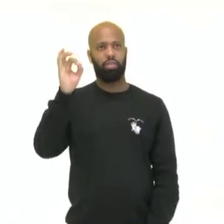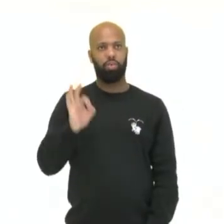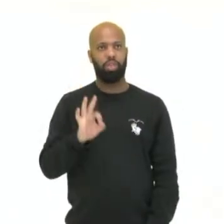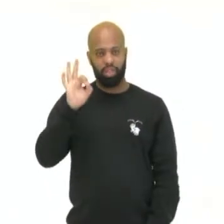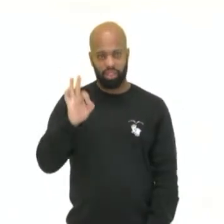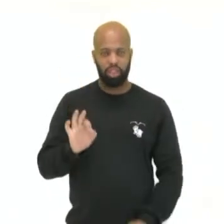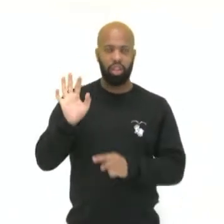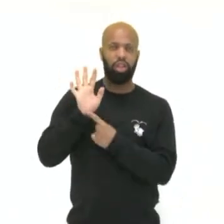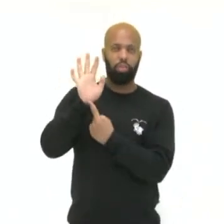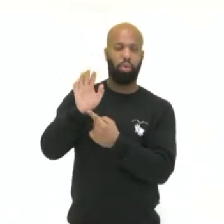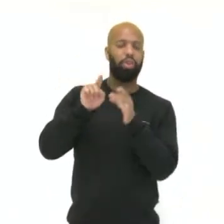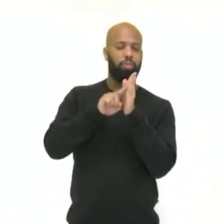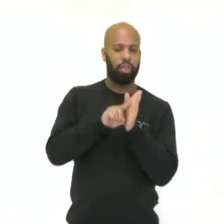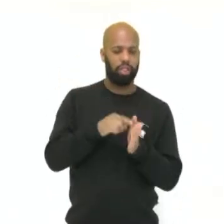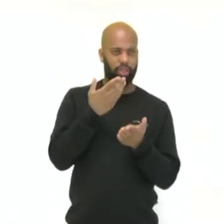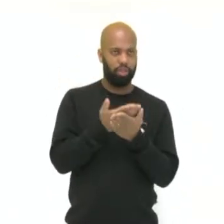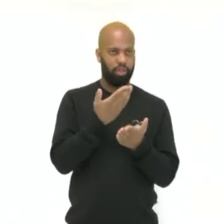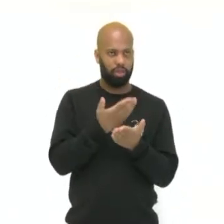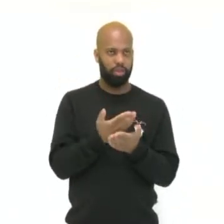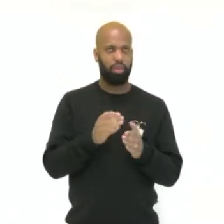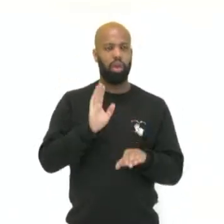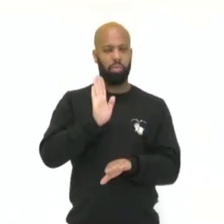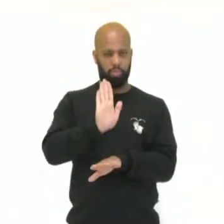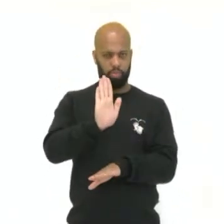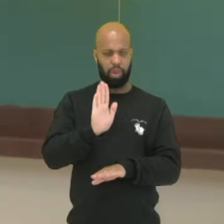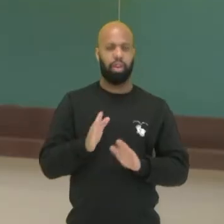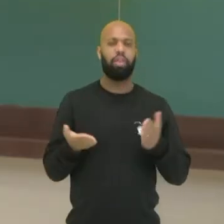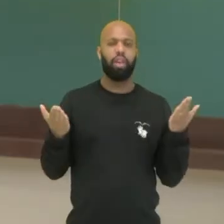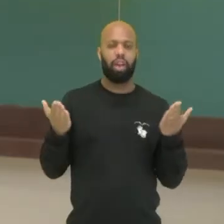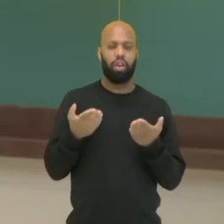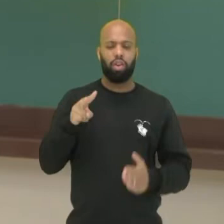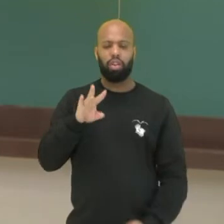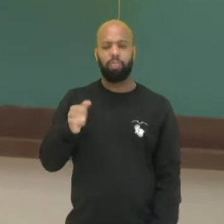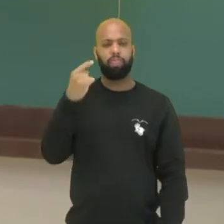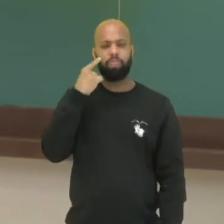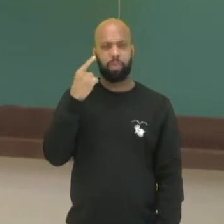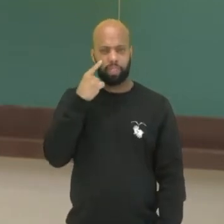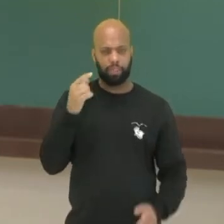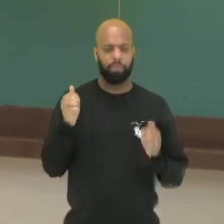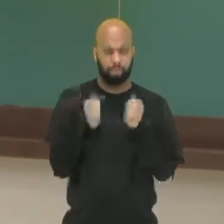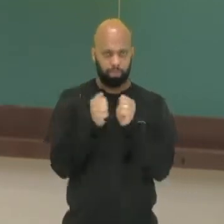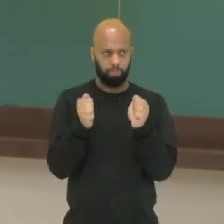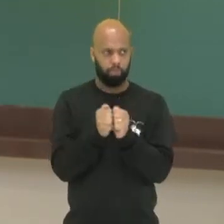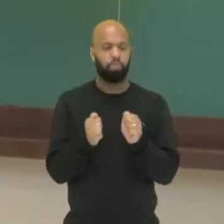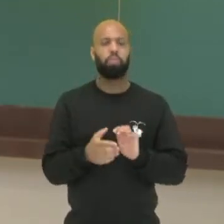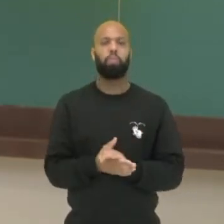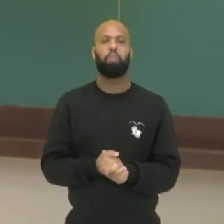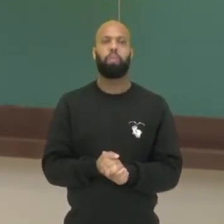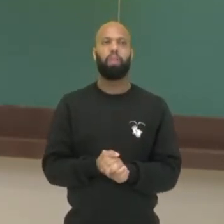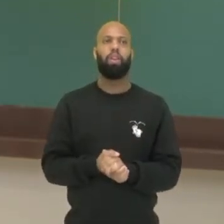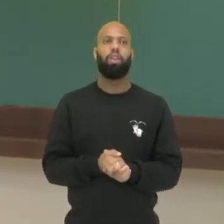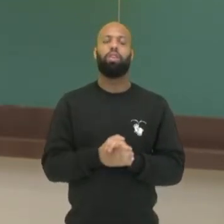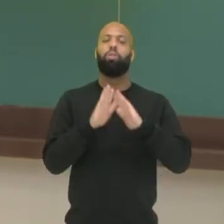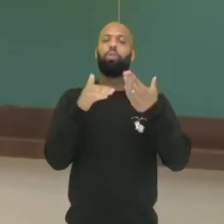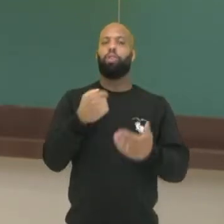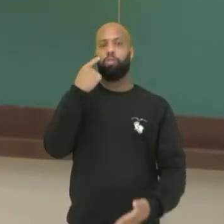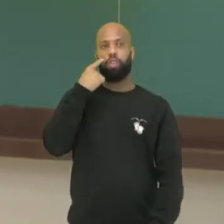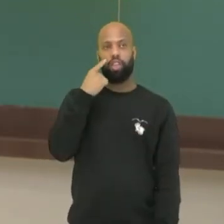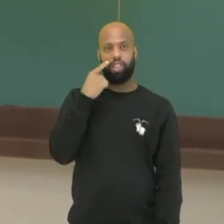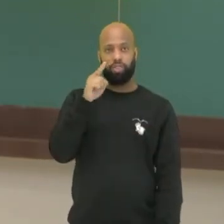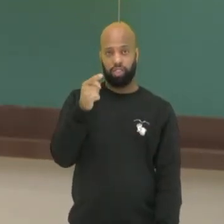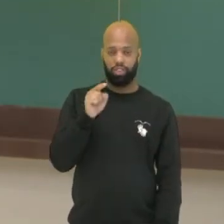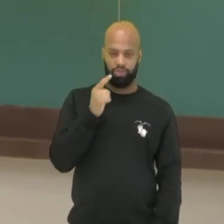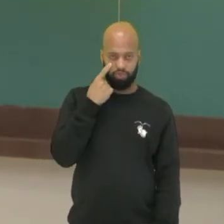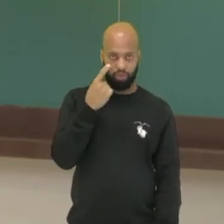73% aponta o estudo. Paramos um pouco aqui, vamos pensar agora comigo aqui. Então, vocês observaram que a minha